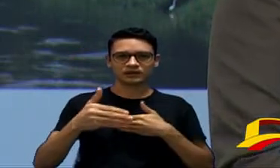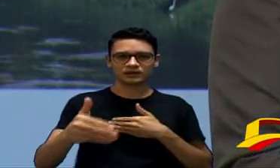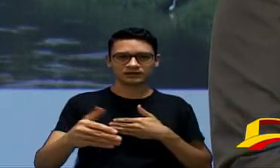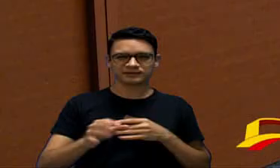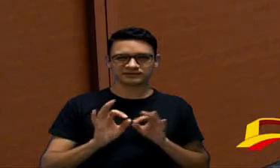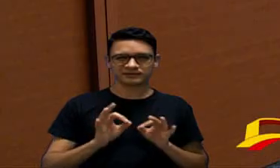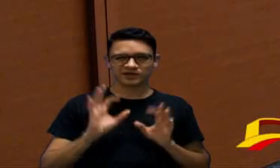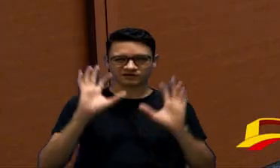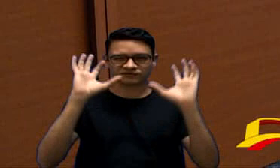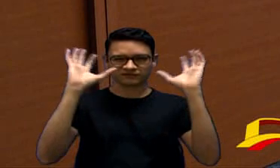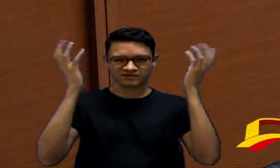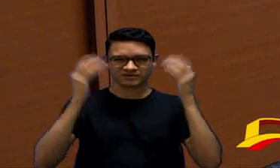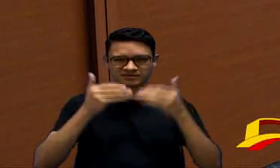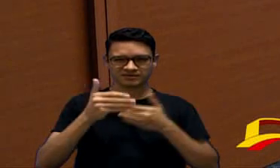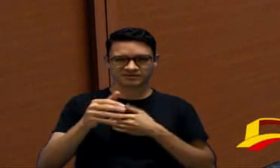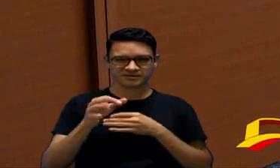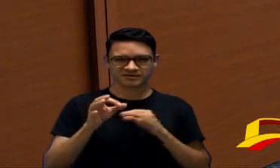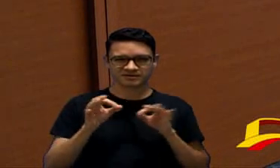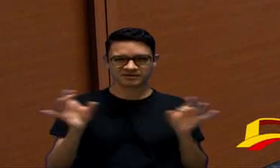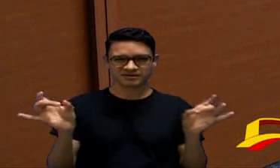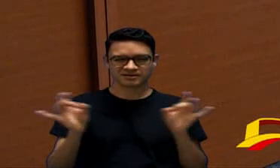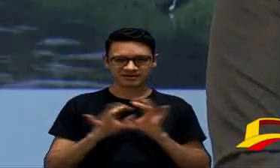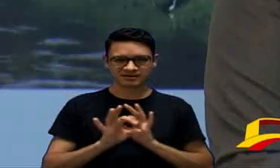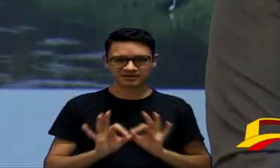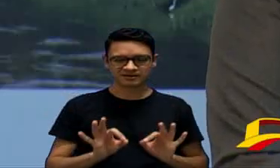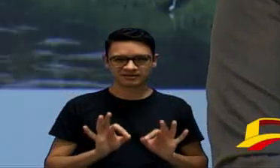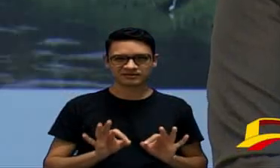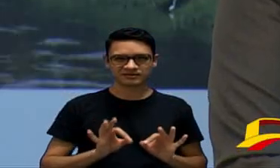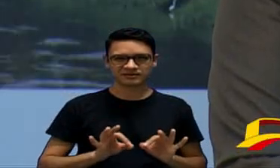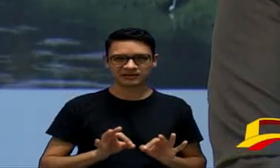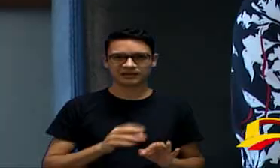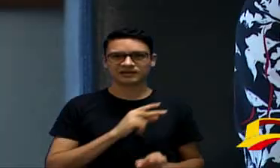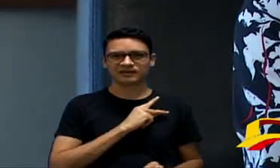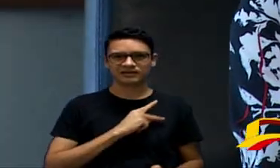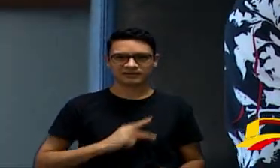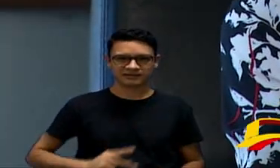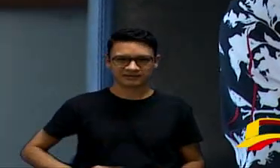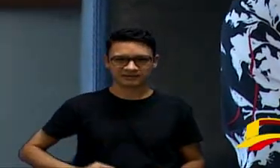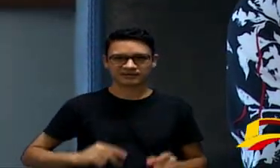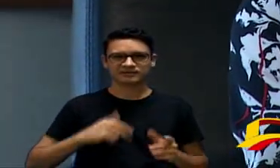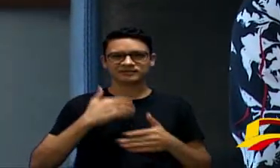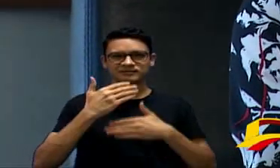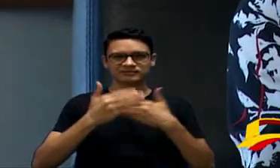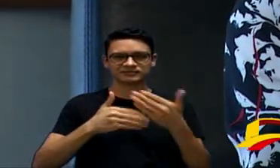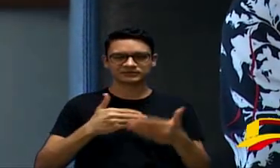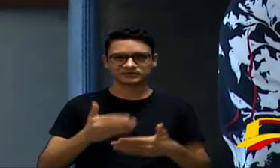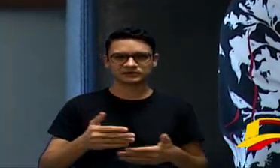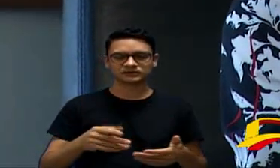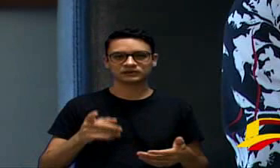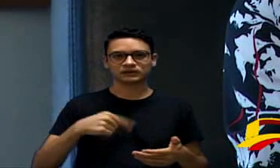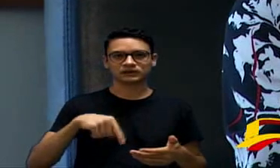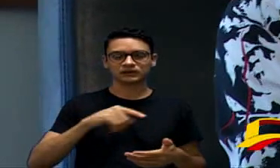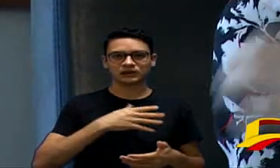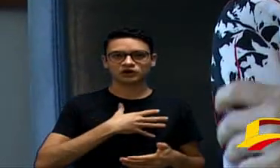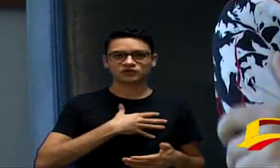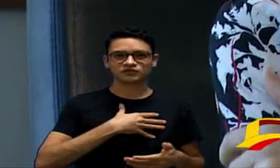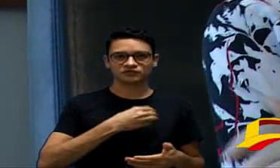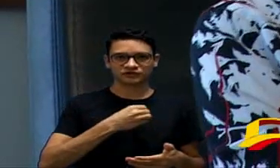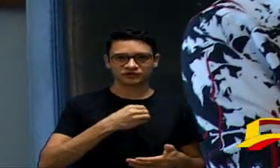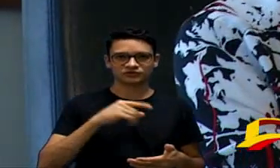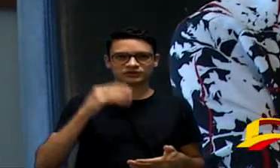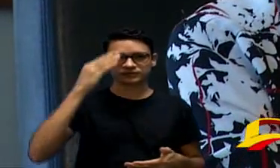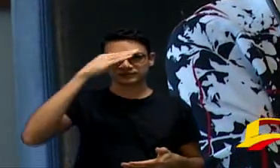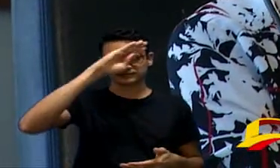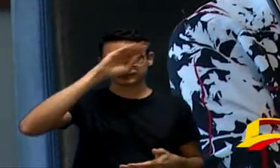vereador? Vai até o presidente, pretendemos o filho dos presidentes, que, né, pretendemos Fábio? Esperamos que melhore. Que os filhos do presidente Jair